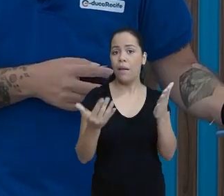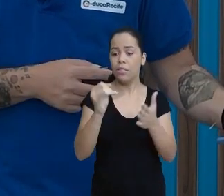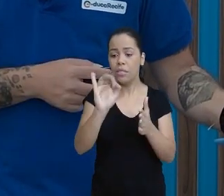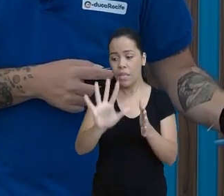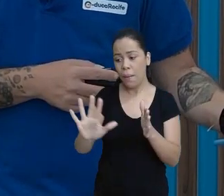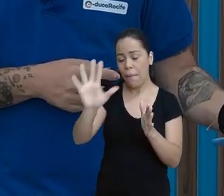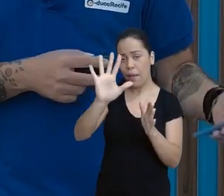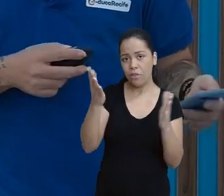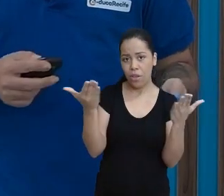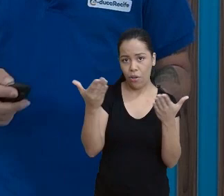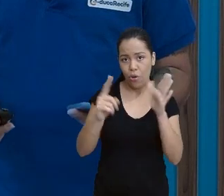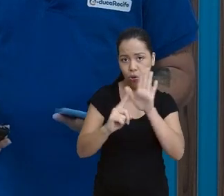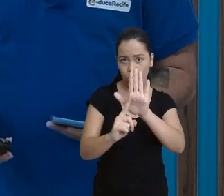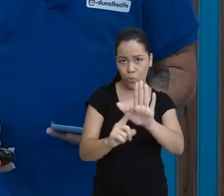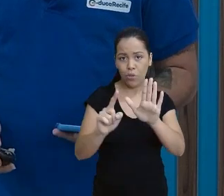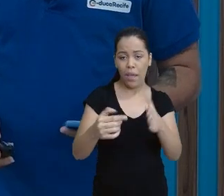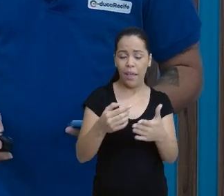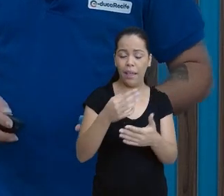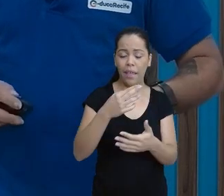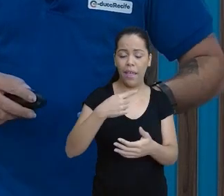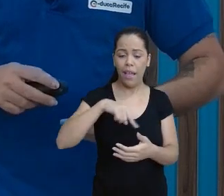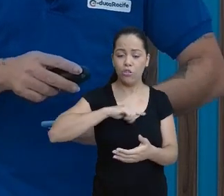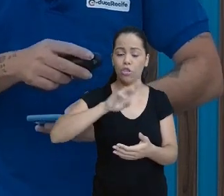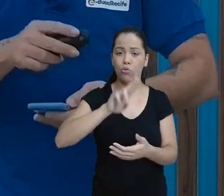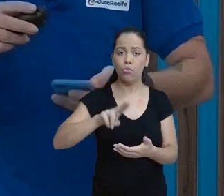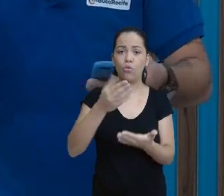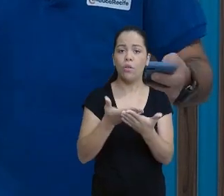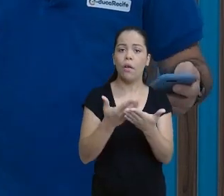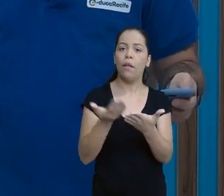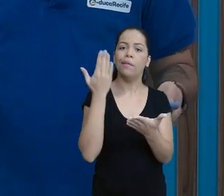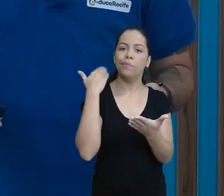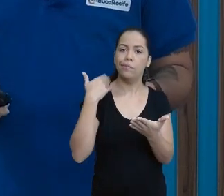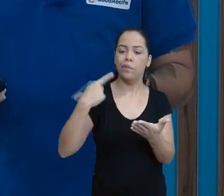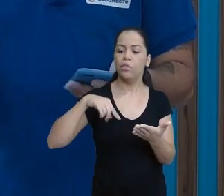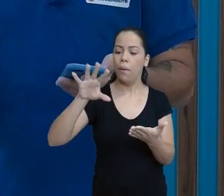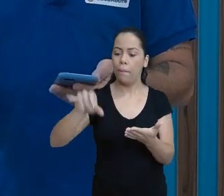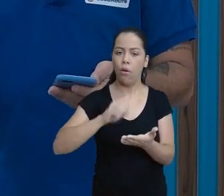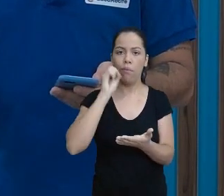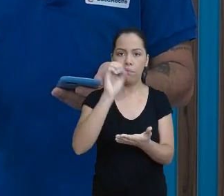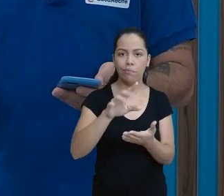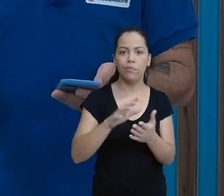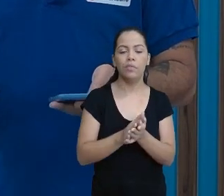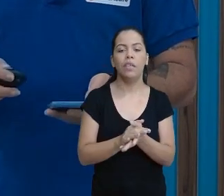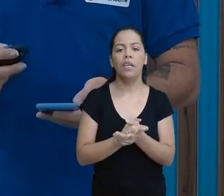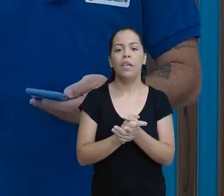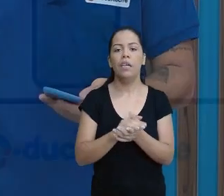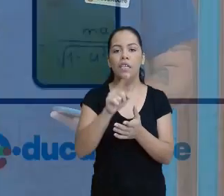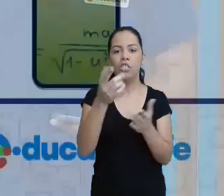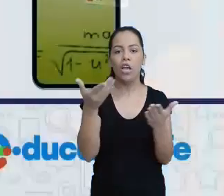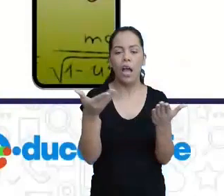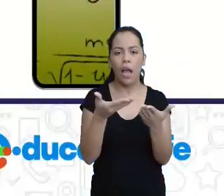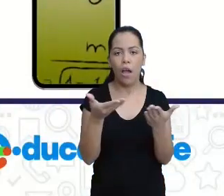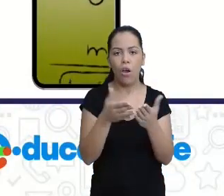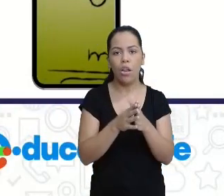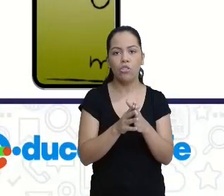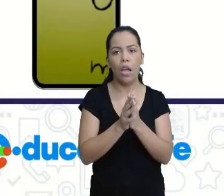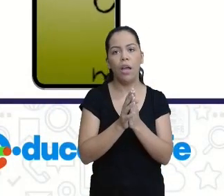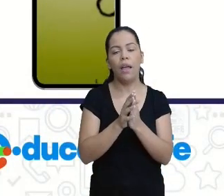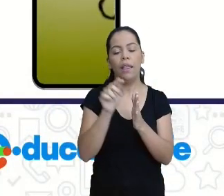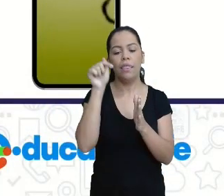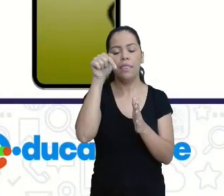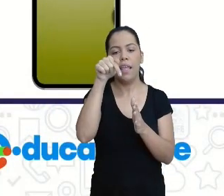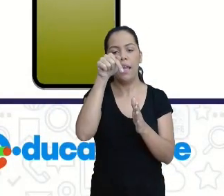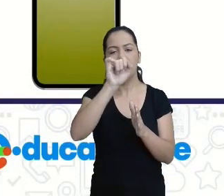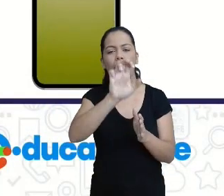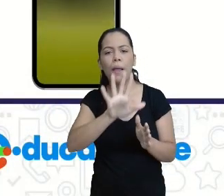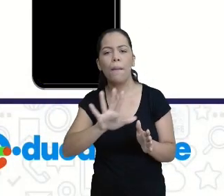que a gente utilizou na aula anterior, tá certo? A gente pegou e chegou a esse triângulo de uma forma bem prática, né? Ou